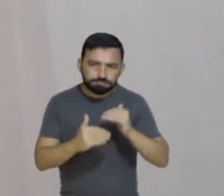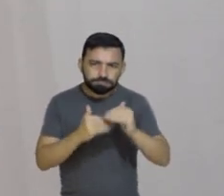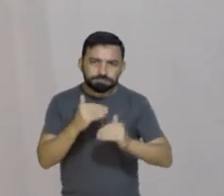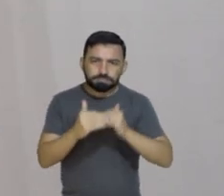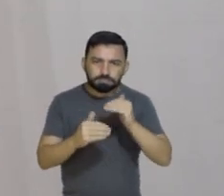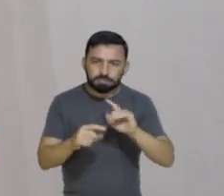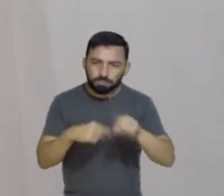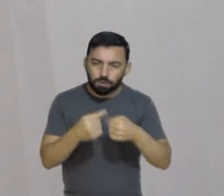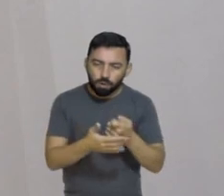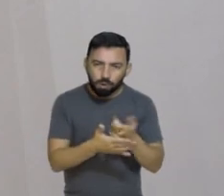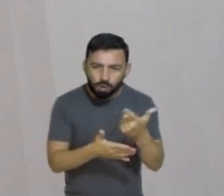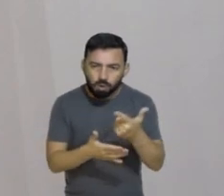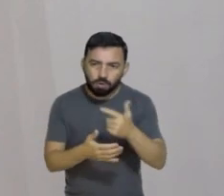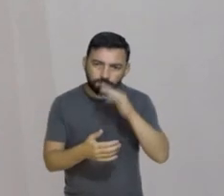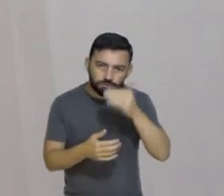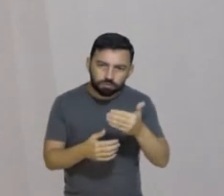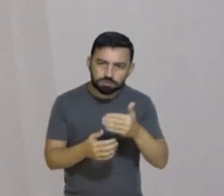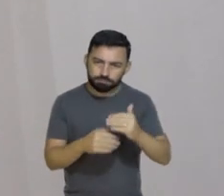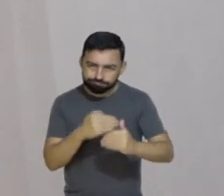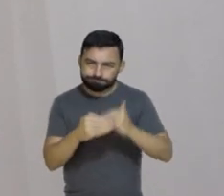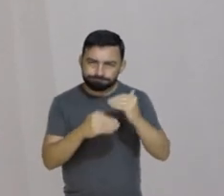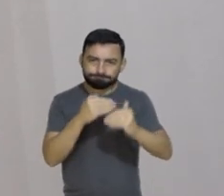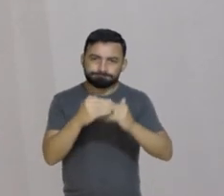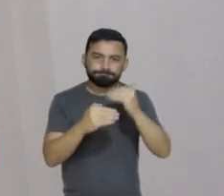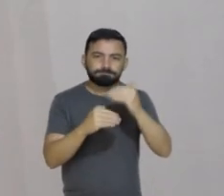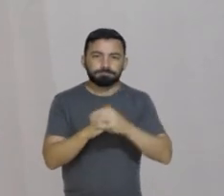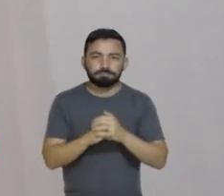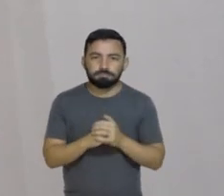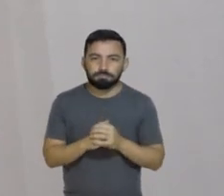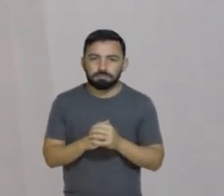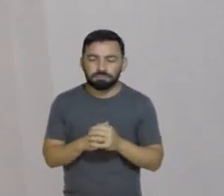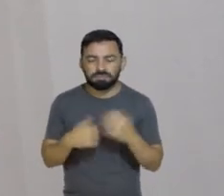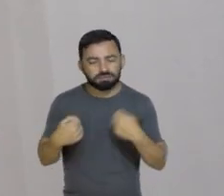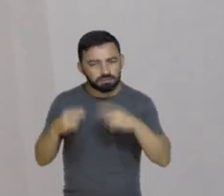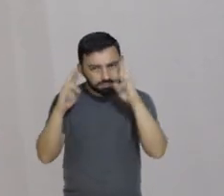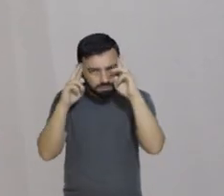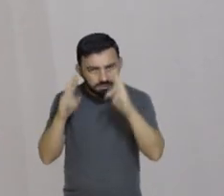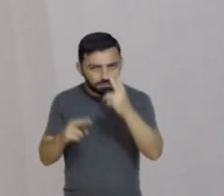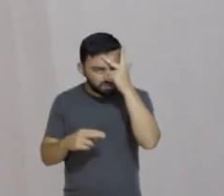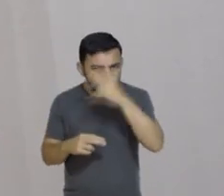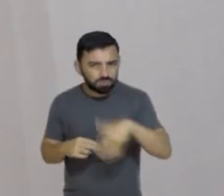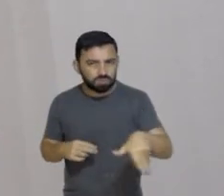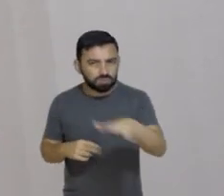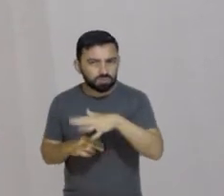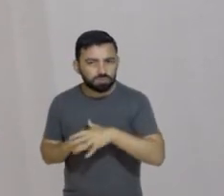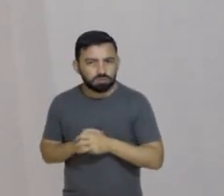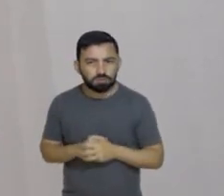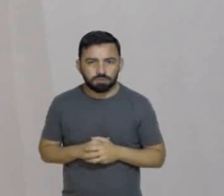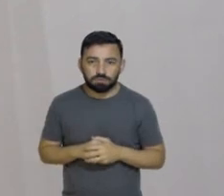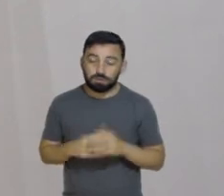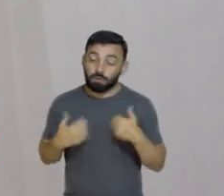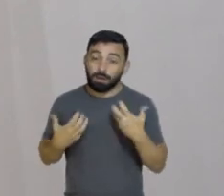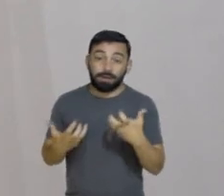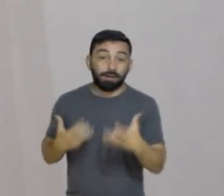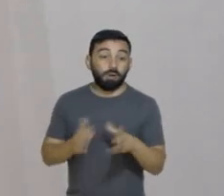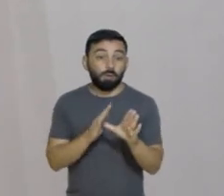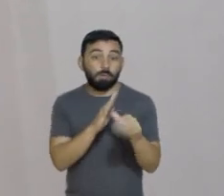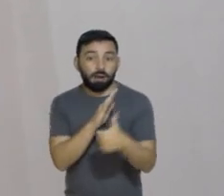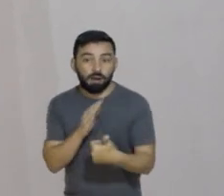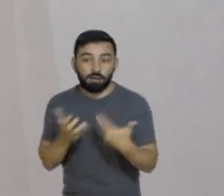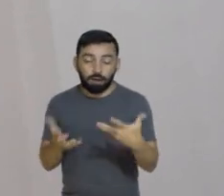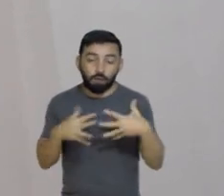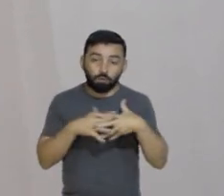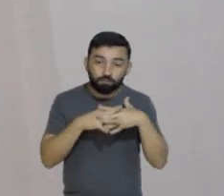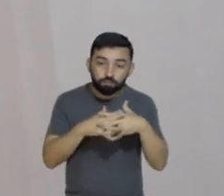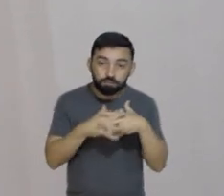compra um fusquinha, depois vai melhorando. Respeita as pessoas. Não, mas o cara quer roubar, quer ver confusão,